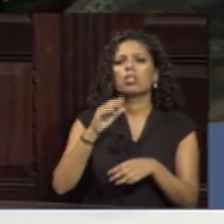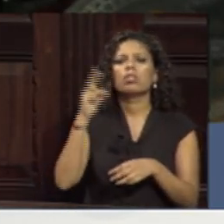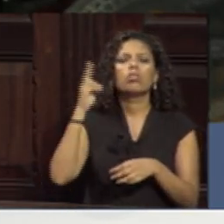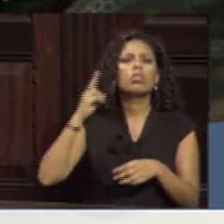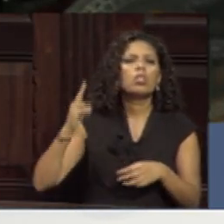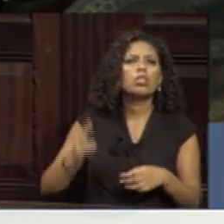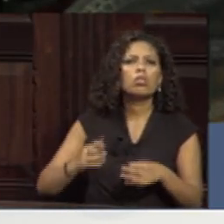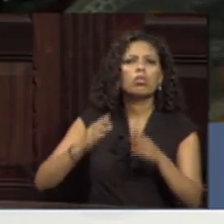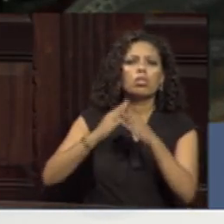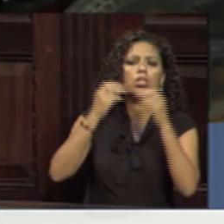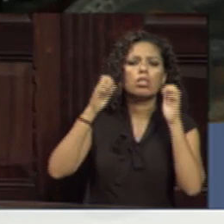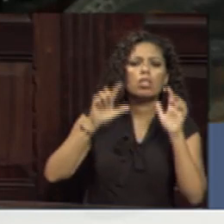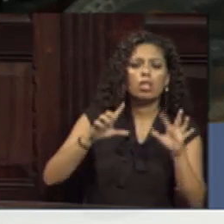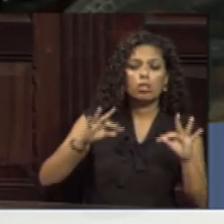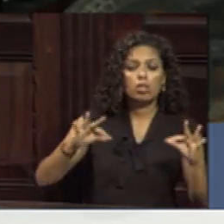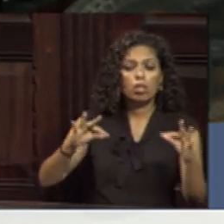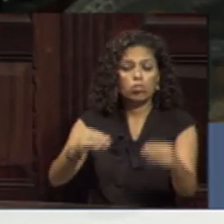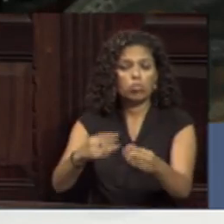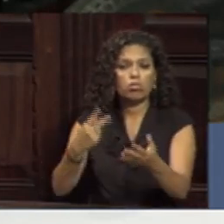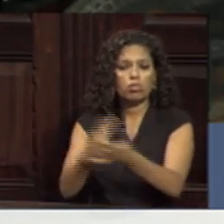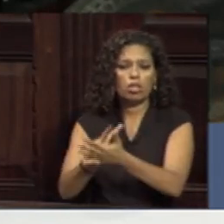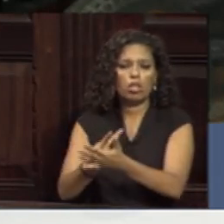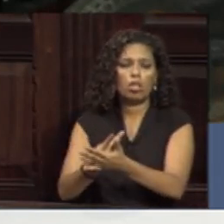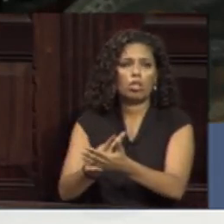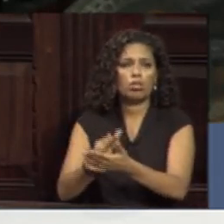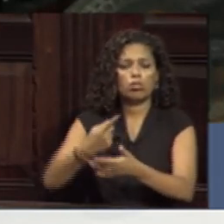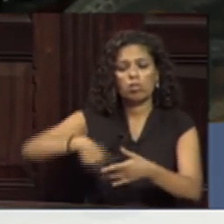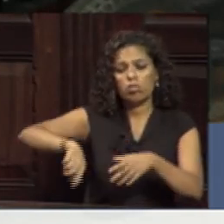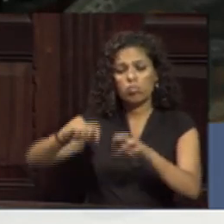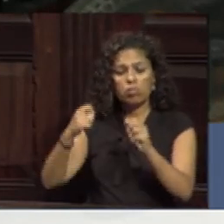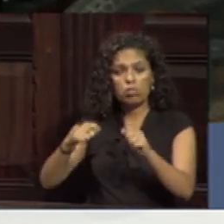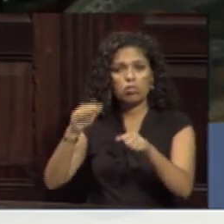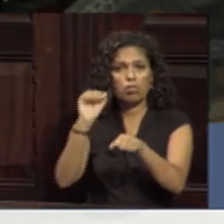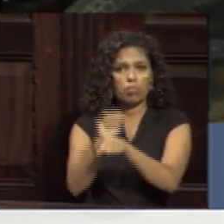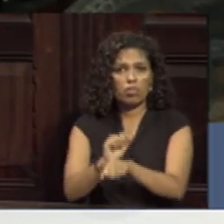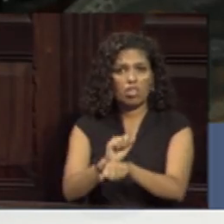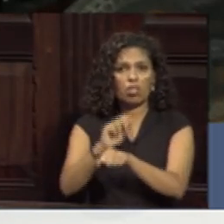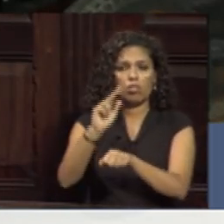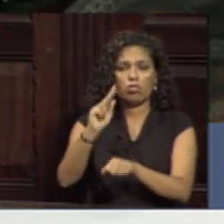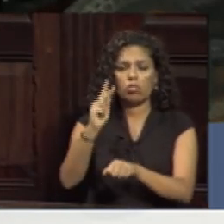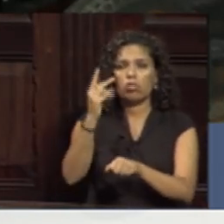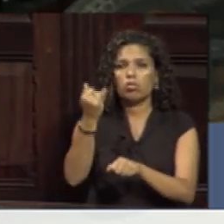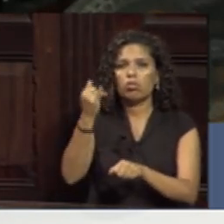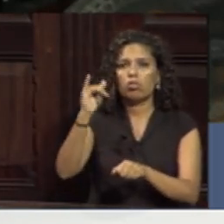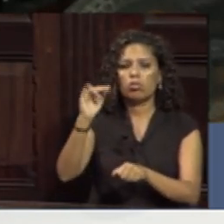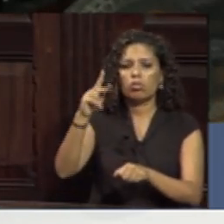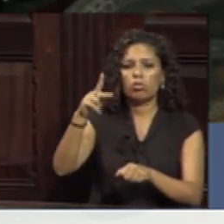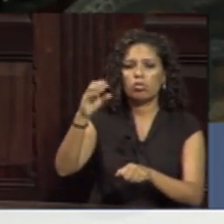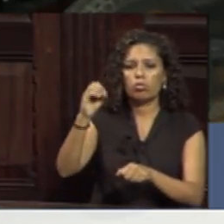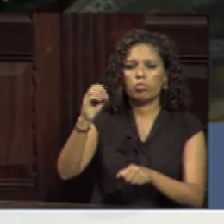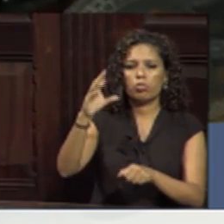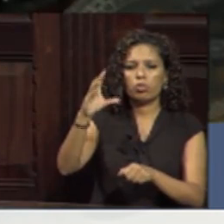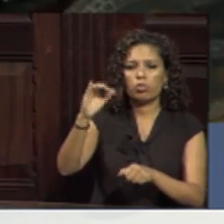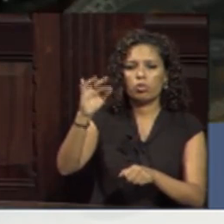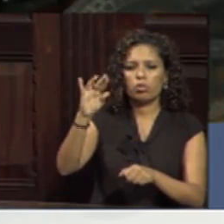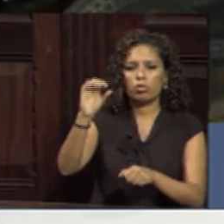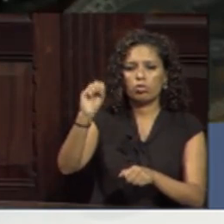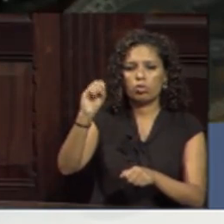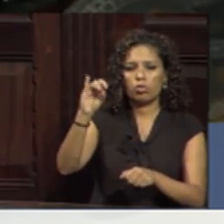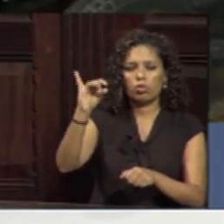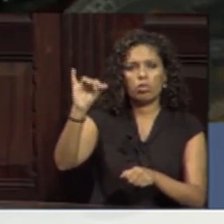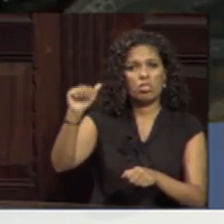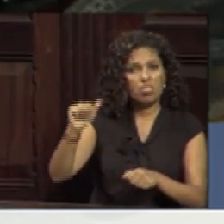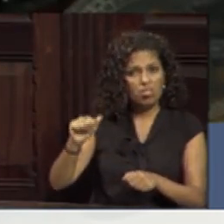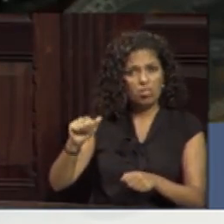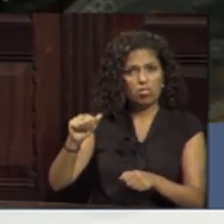nessa casa. Então nós temos que deixar de ser hipócritas, nós temos que restabelecer os direitos que nós tínhamos, nós temos que restabelecer